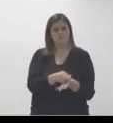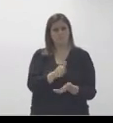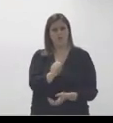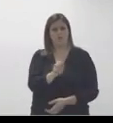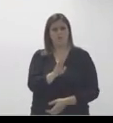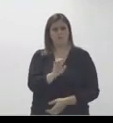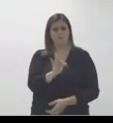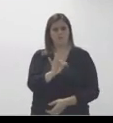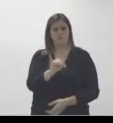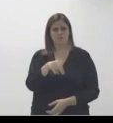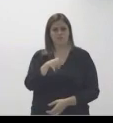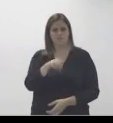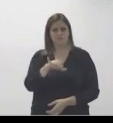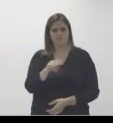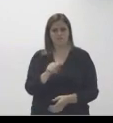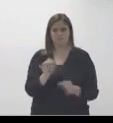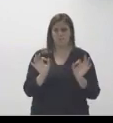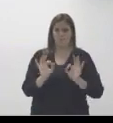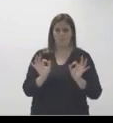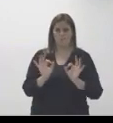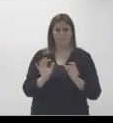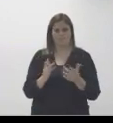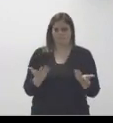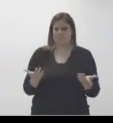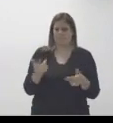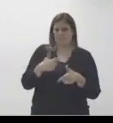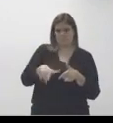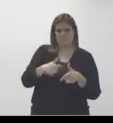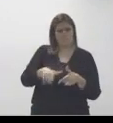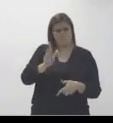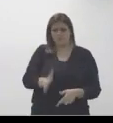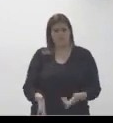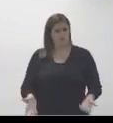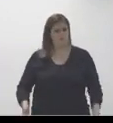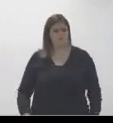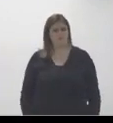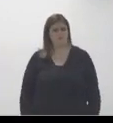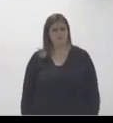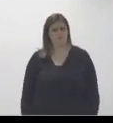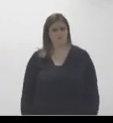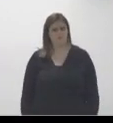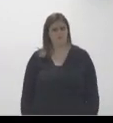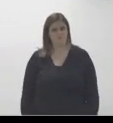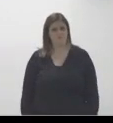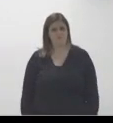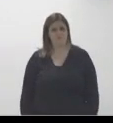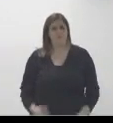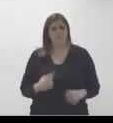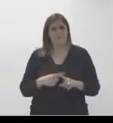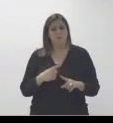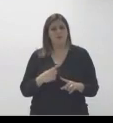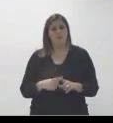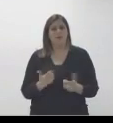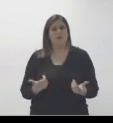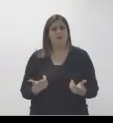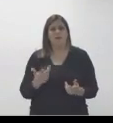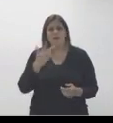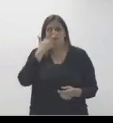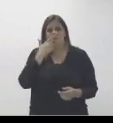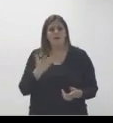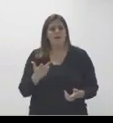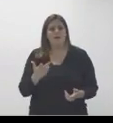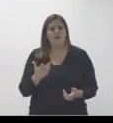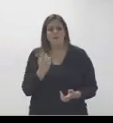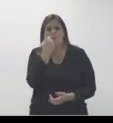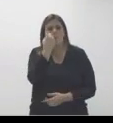problema ontológico um problema essencial porque ele tenta colocar uma camisa em qualquer pessoa